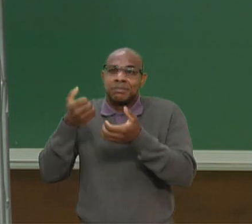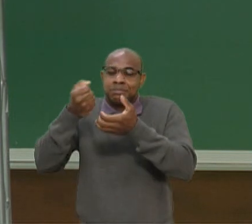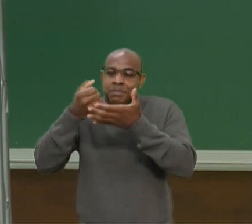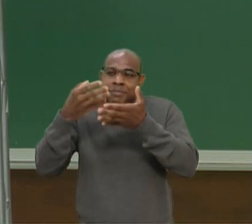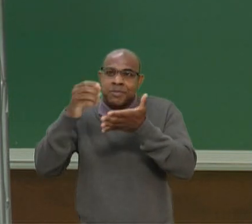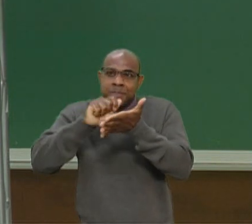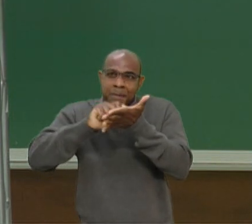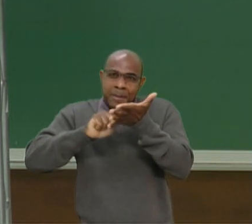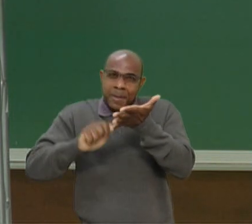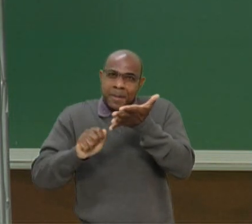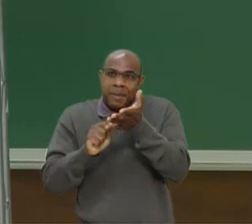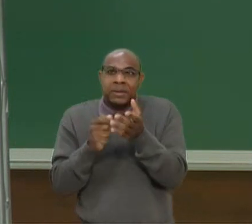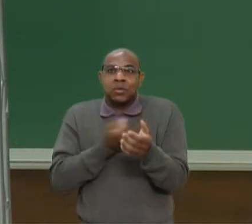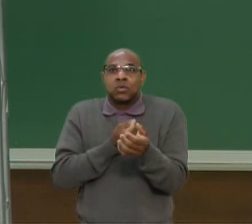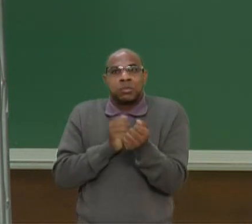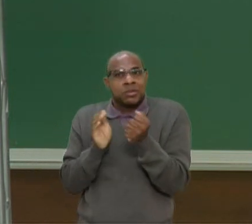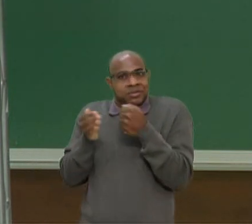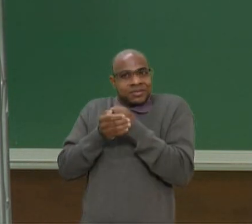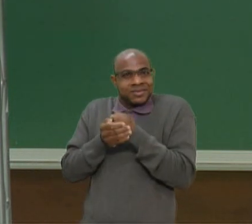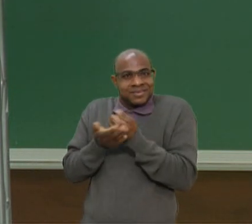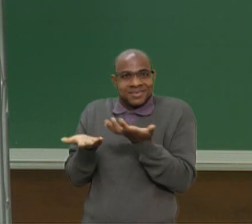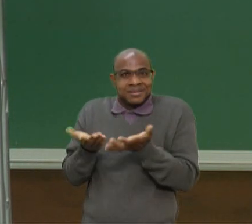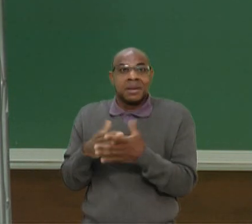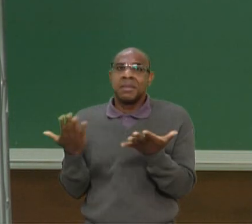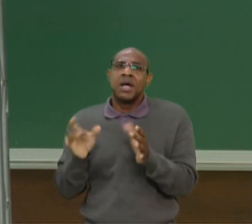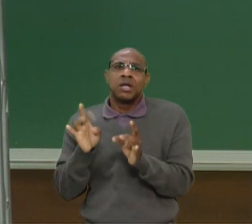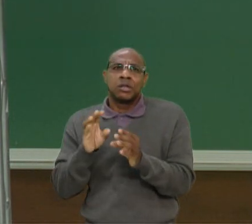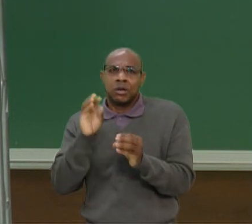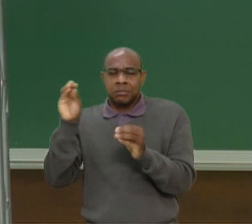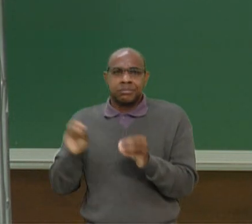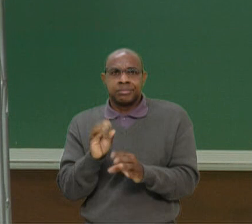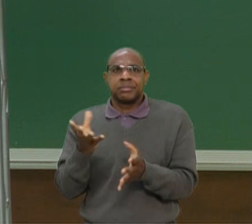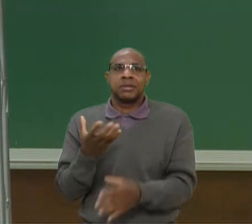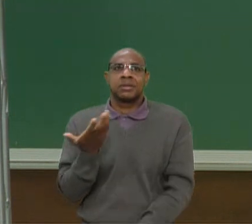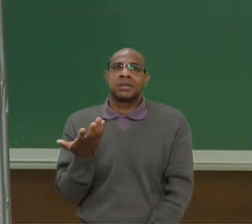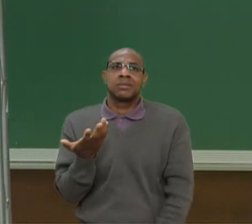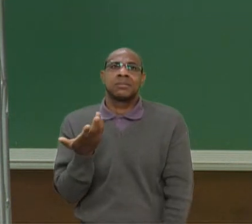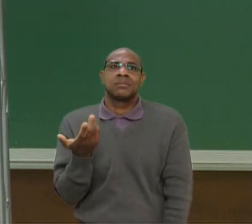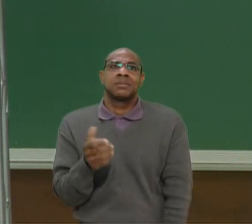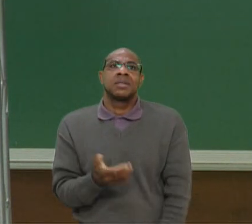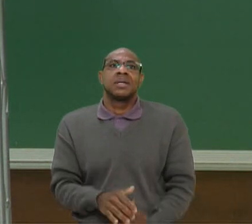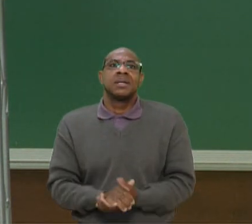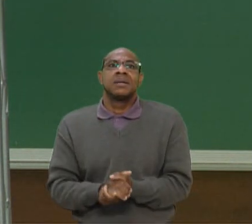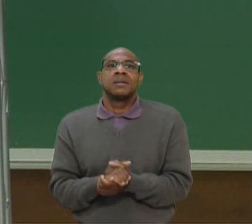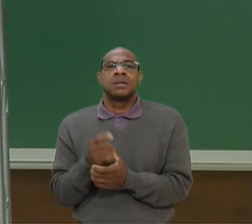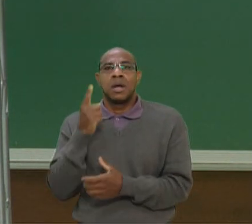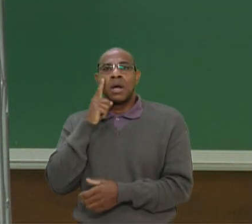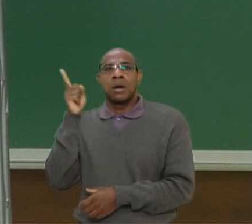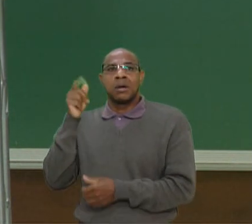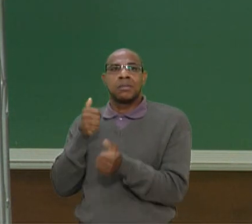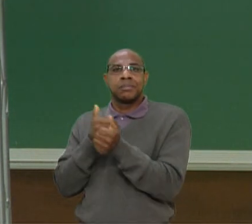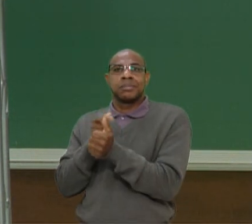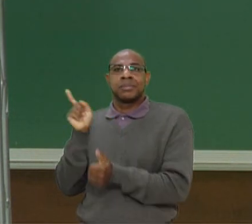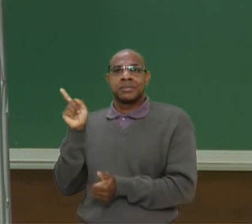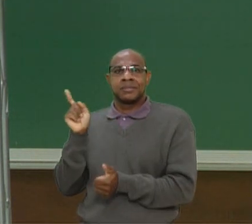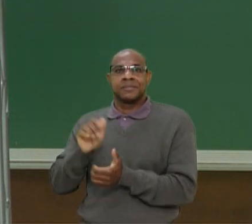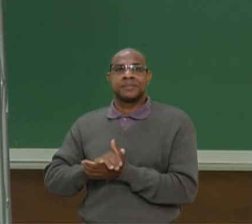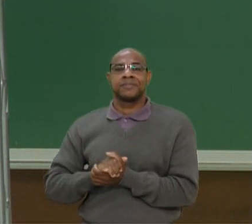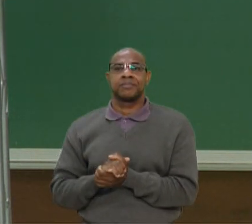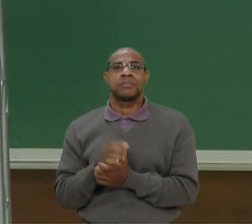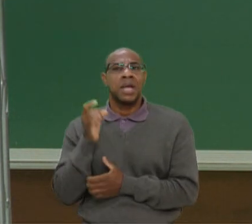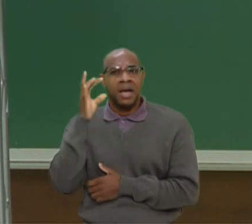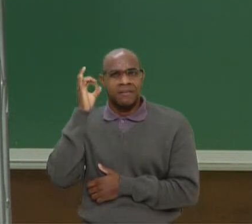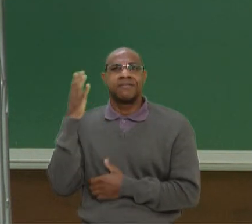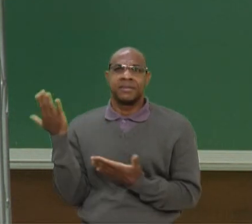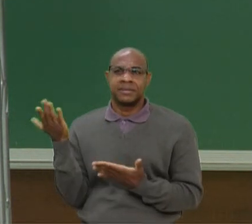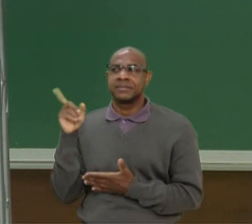dividindo, ficou menos 2 dividido por 2, menos 1. Portanto, x menos 1, y menos 4.